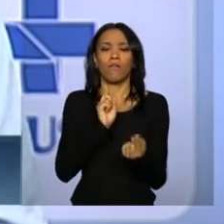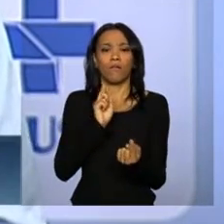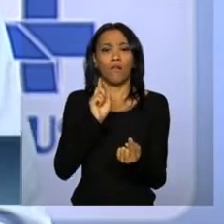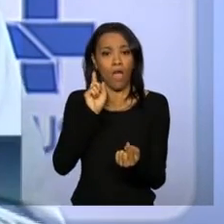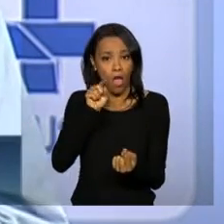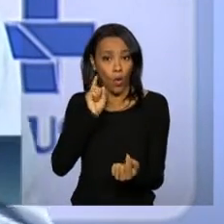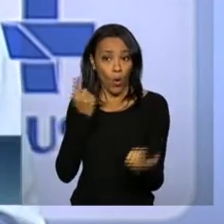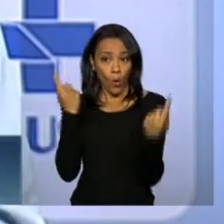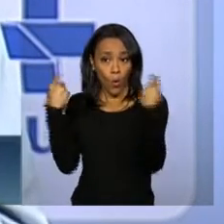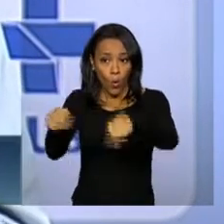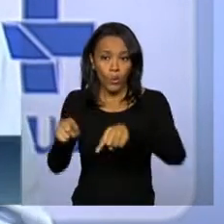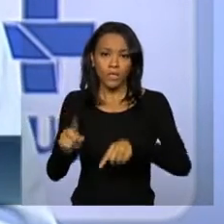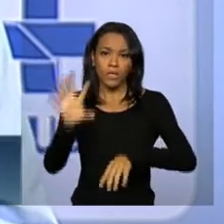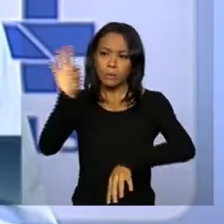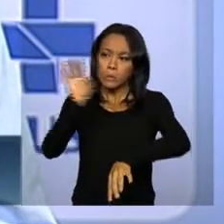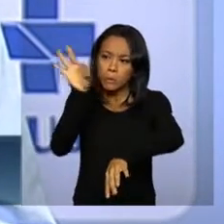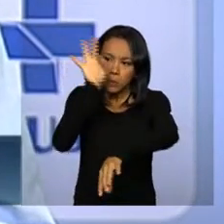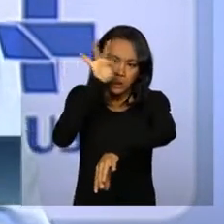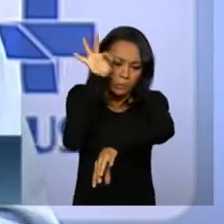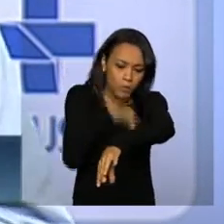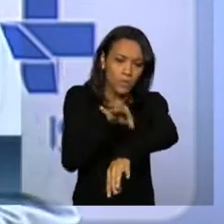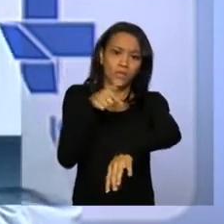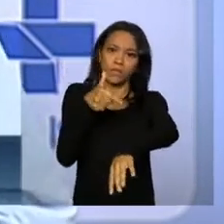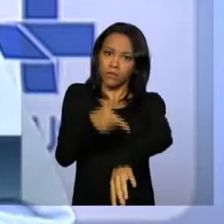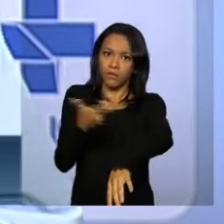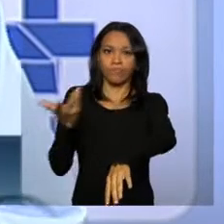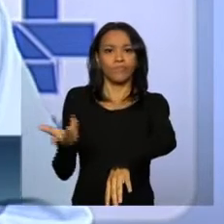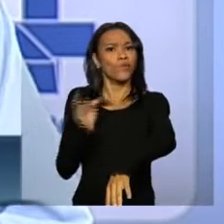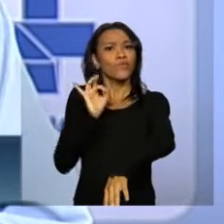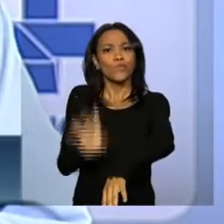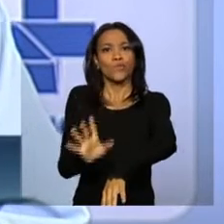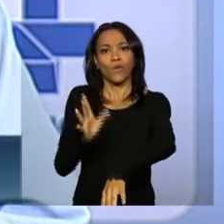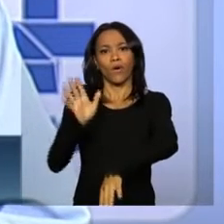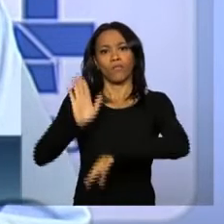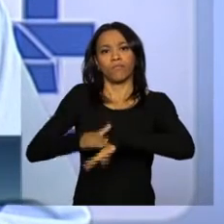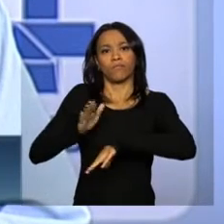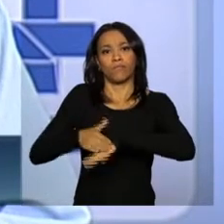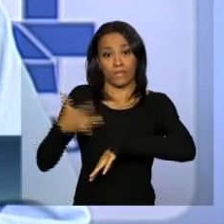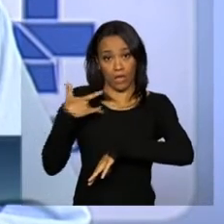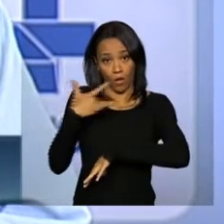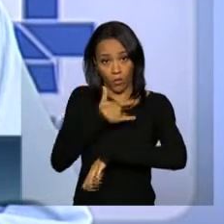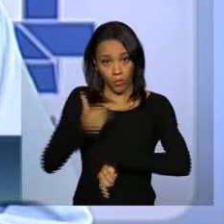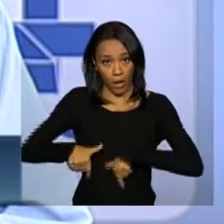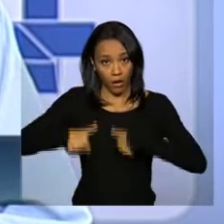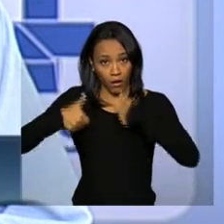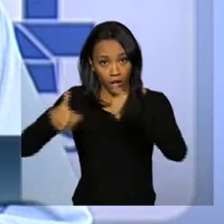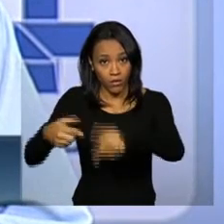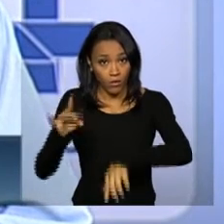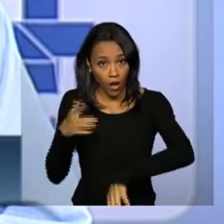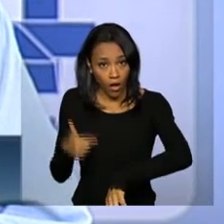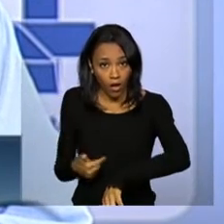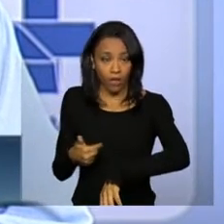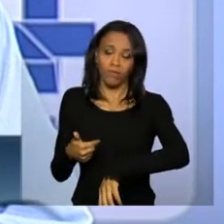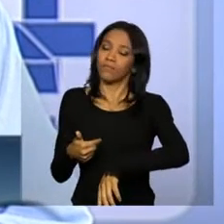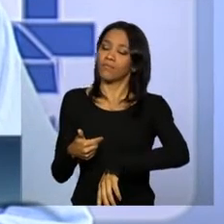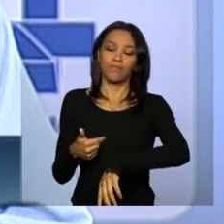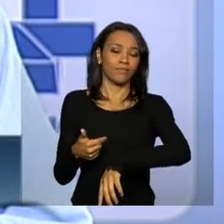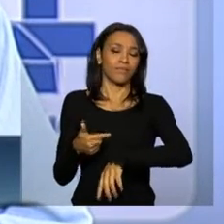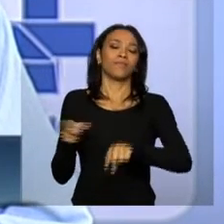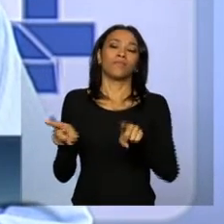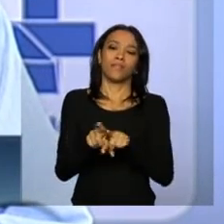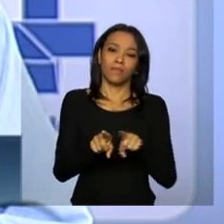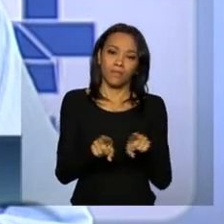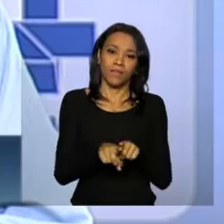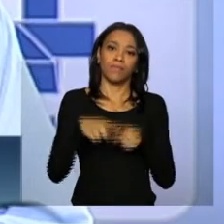a vetores, combate a esse mosquito, não depende apenas das ações de saúde. Depende, em maior